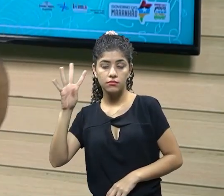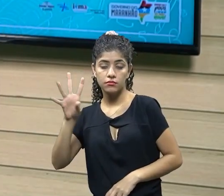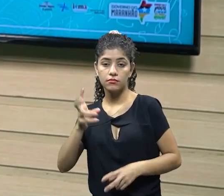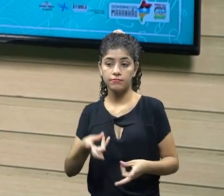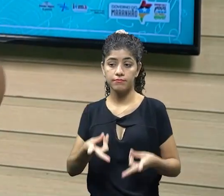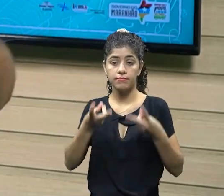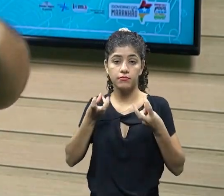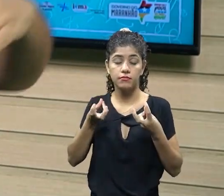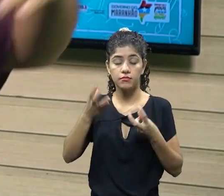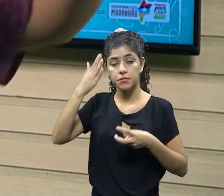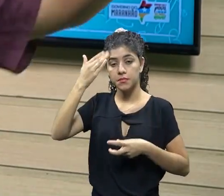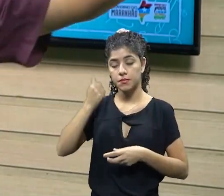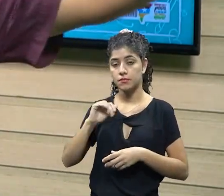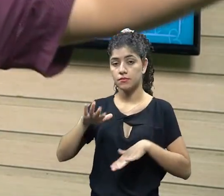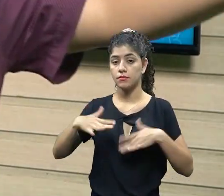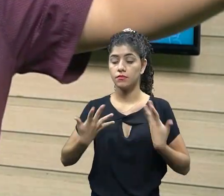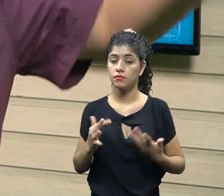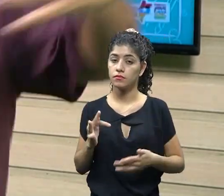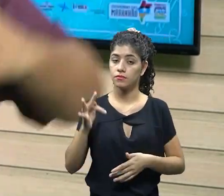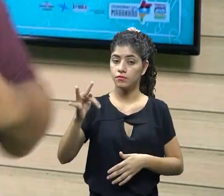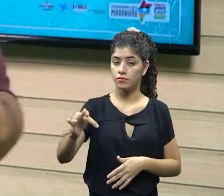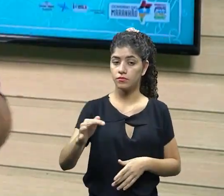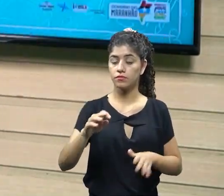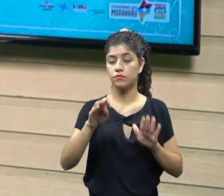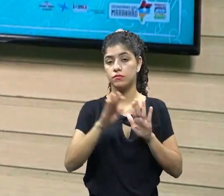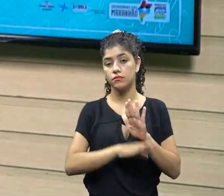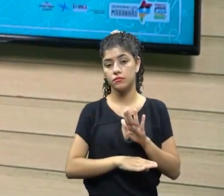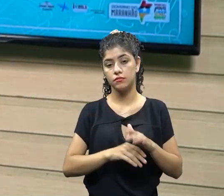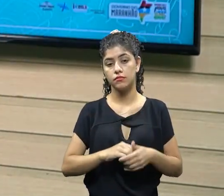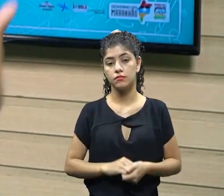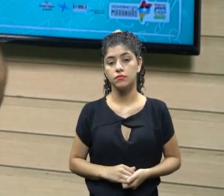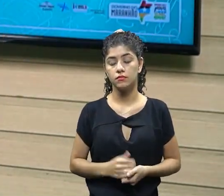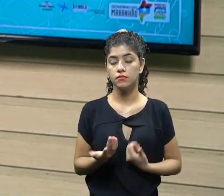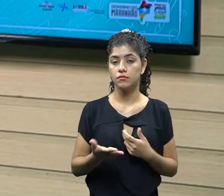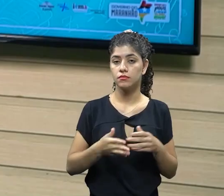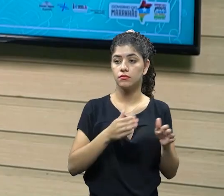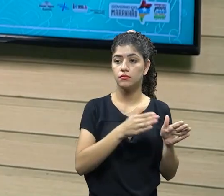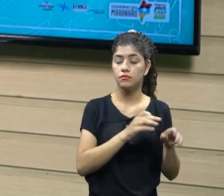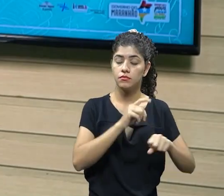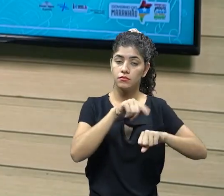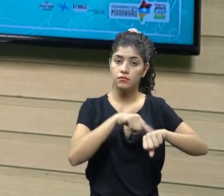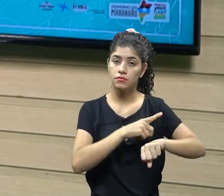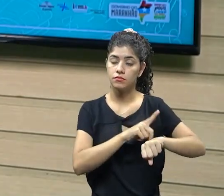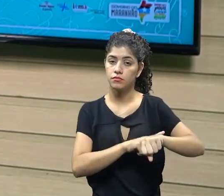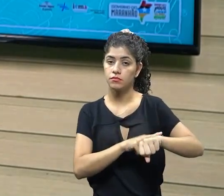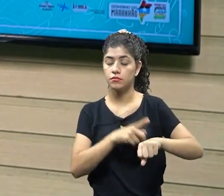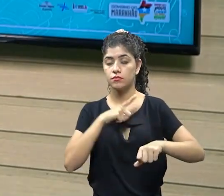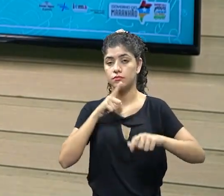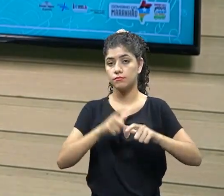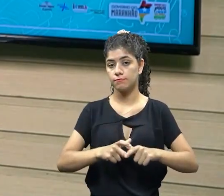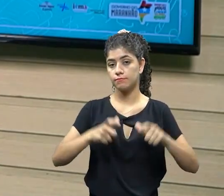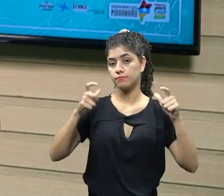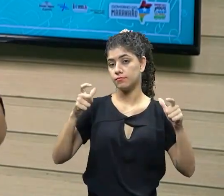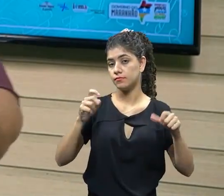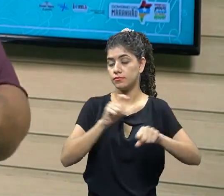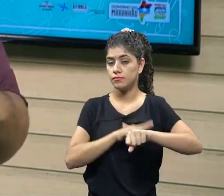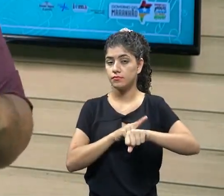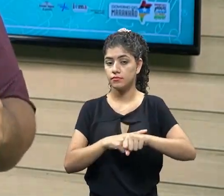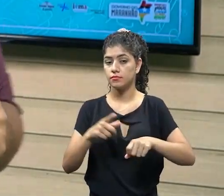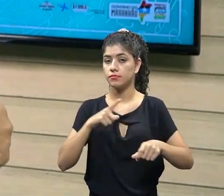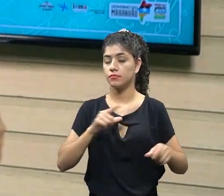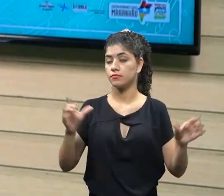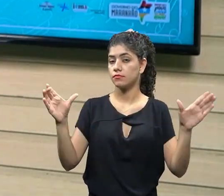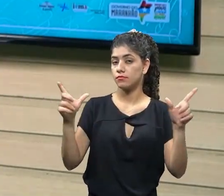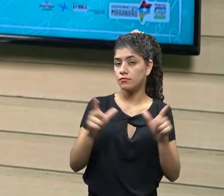frente ou menos. Olha, tal período vai ter um crescimento, nesse período vai ter um abaixo. Então, consigo fazer